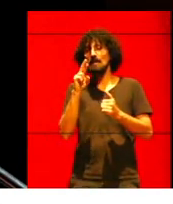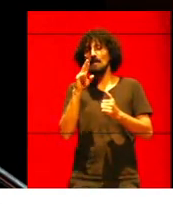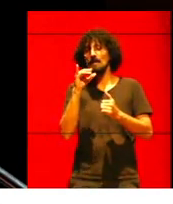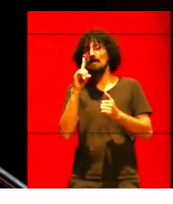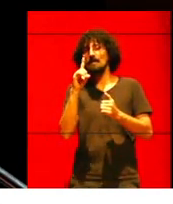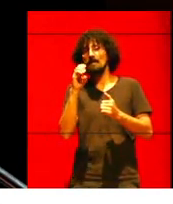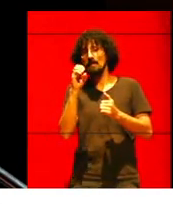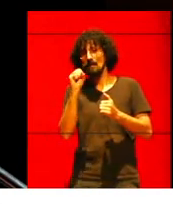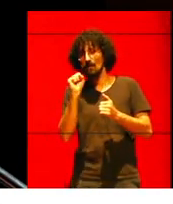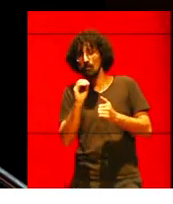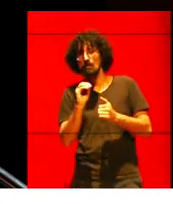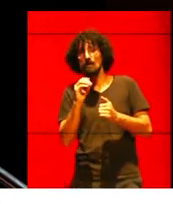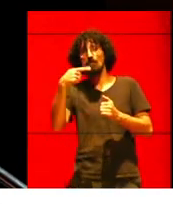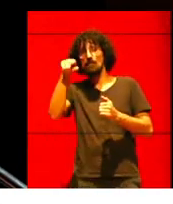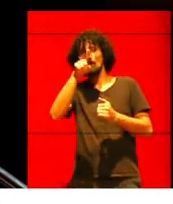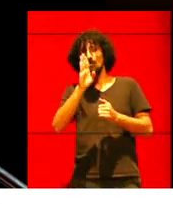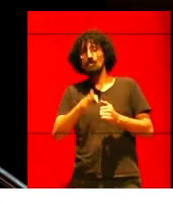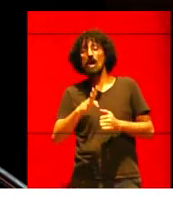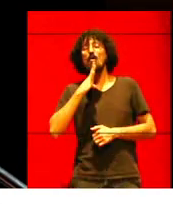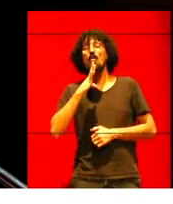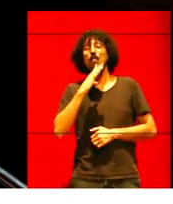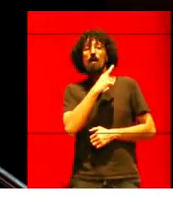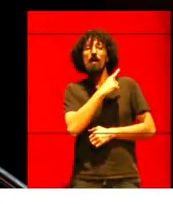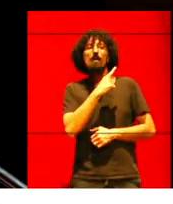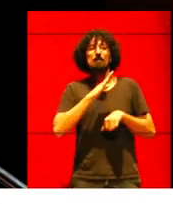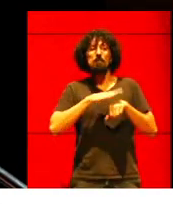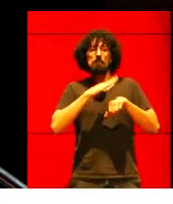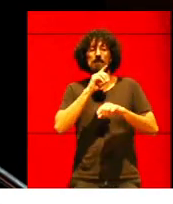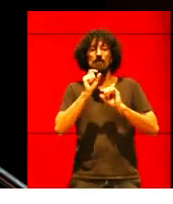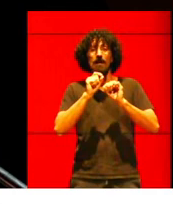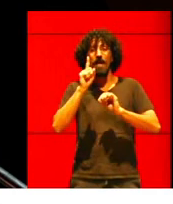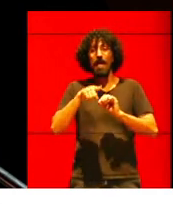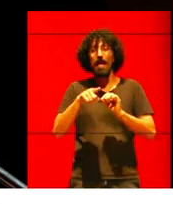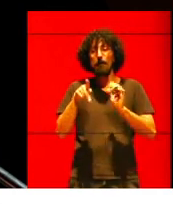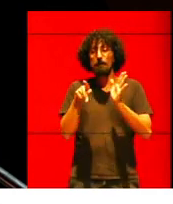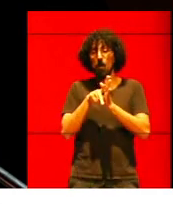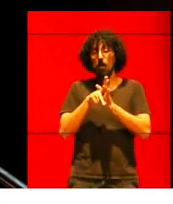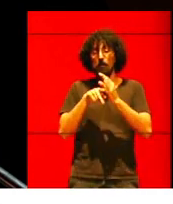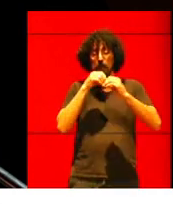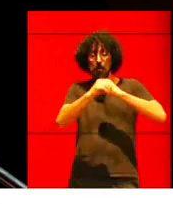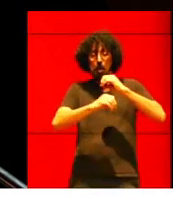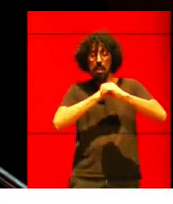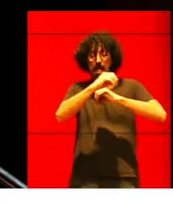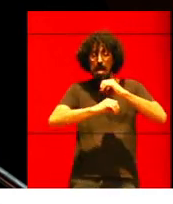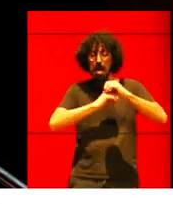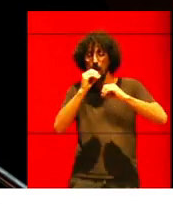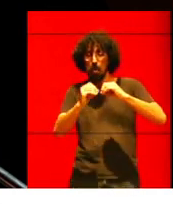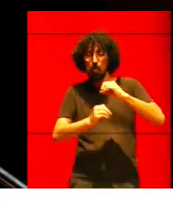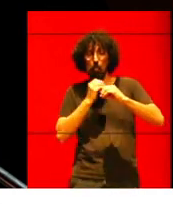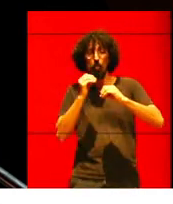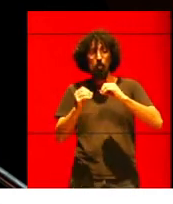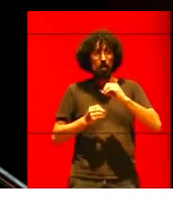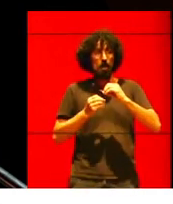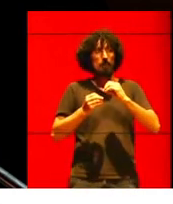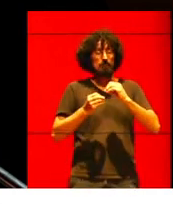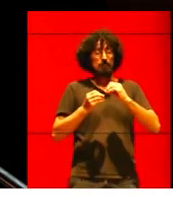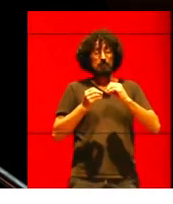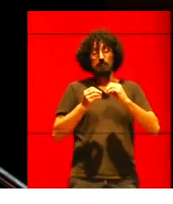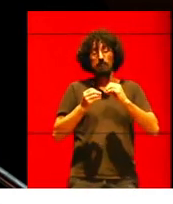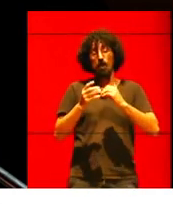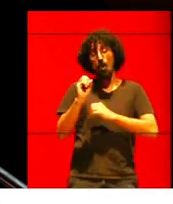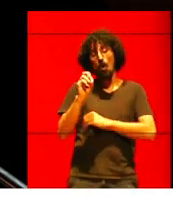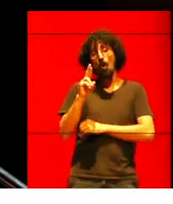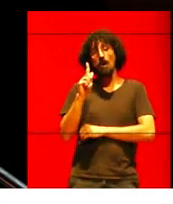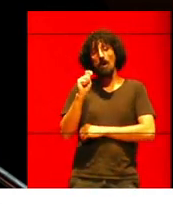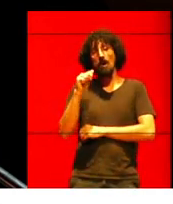vocês conhecem. Triglicerídeos são moléculas orgânicas de natureza lipídica,